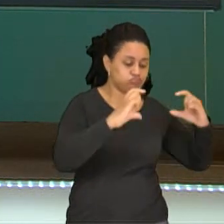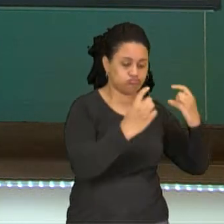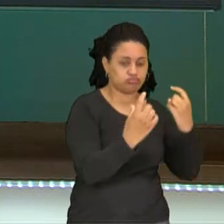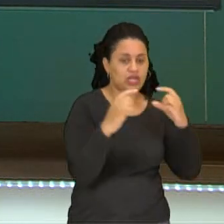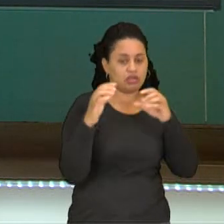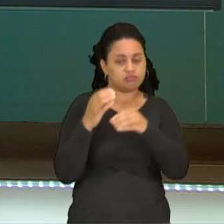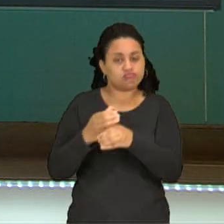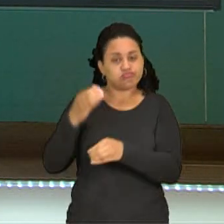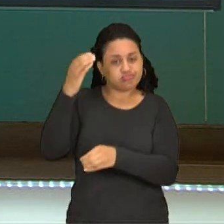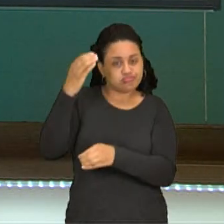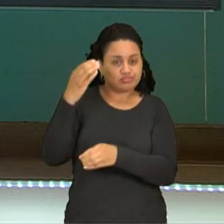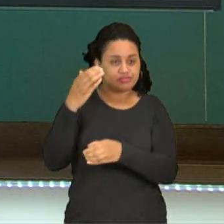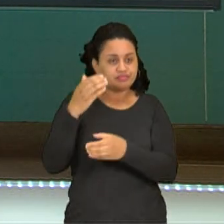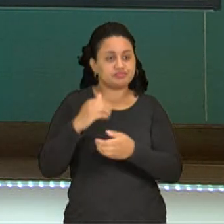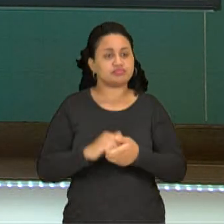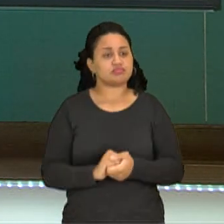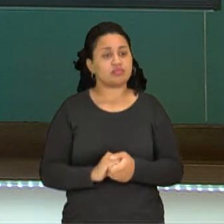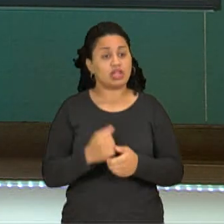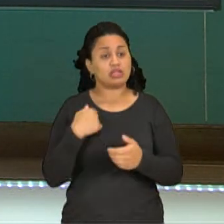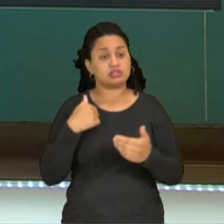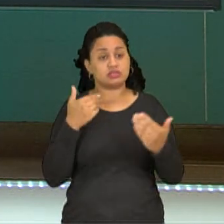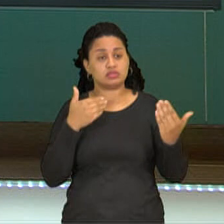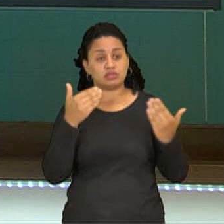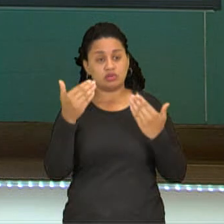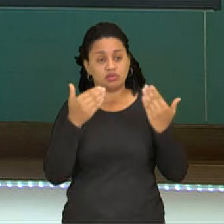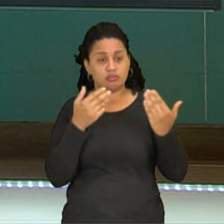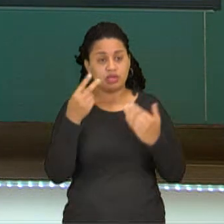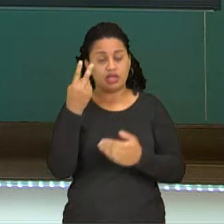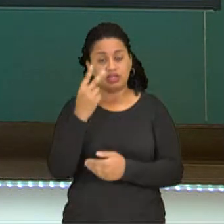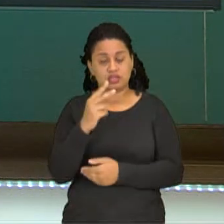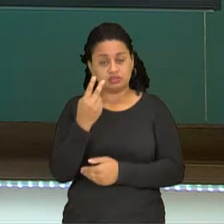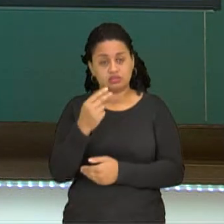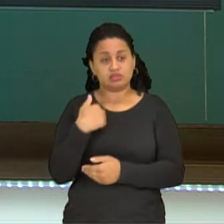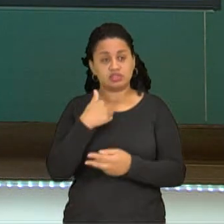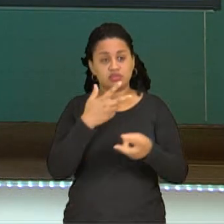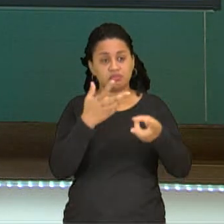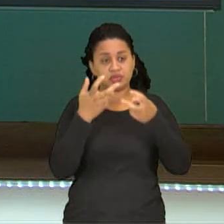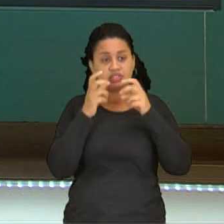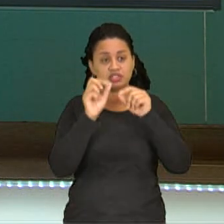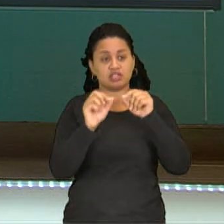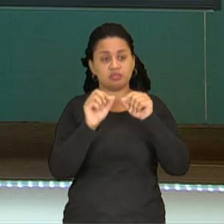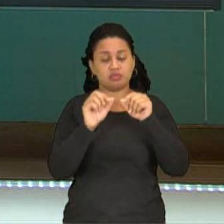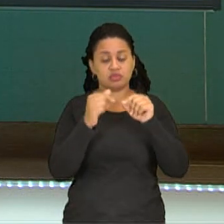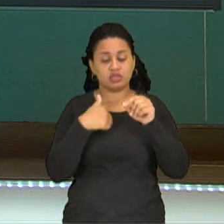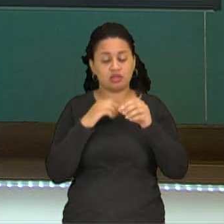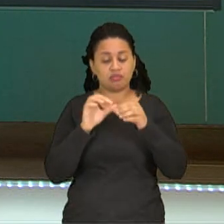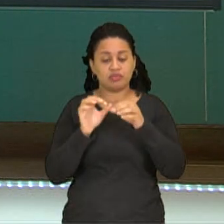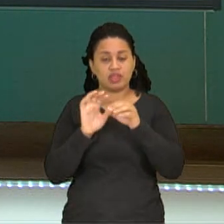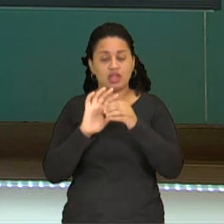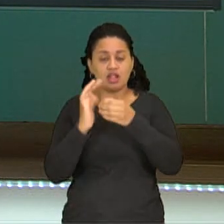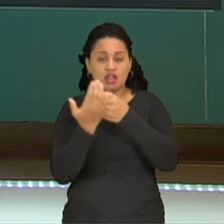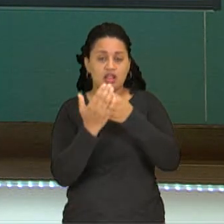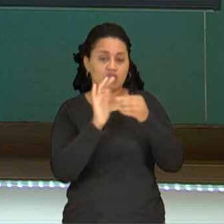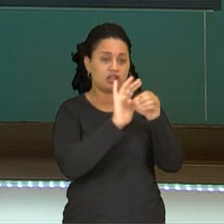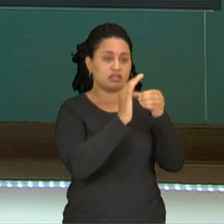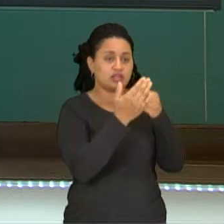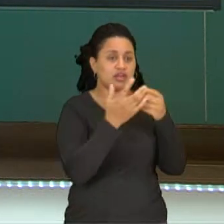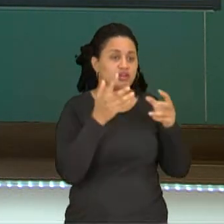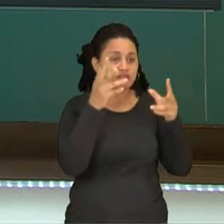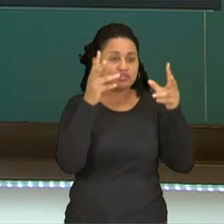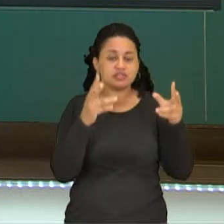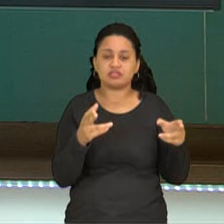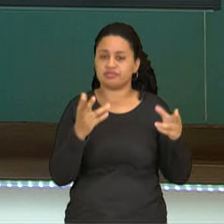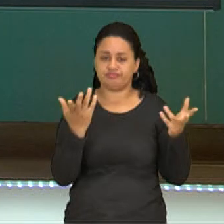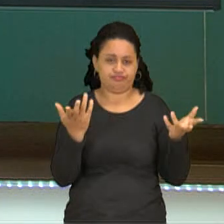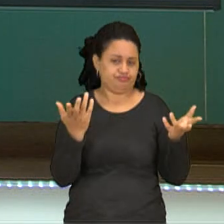fez anteriormente. Fazendo a comparação entre as duas, a gente vai ver que a área lateral deu exatamente a mesma